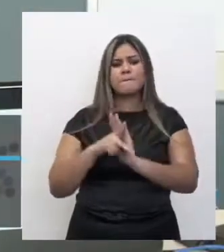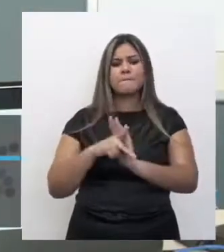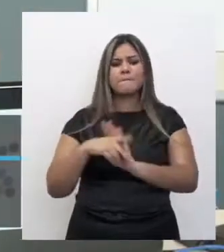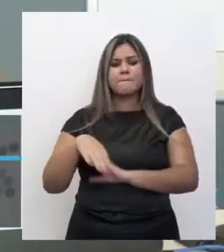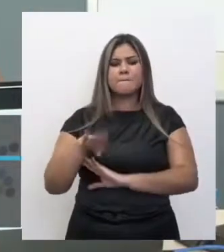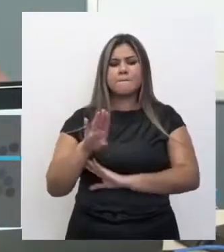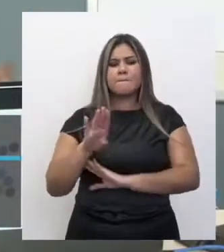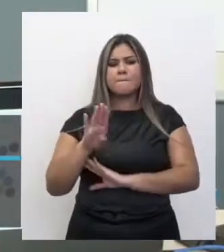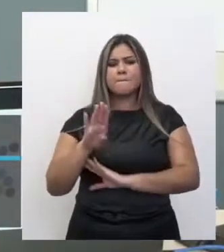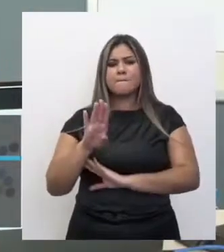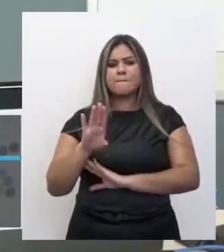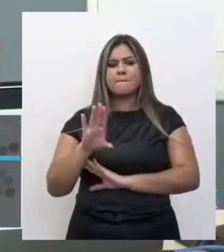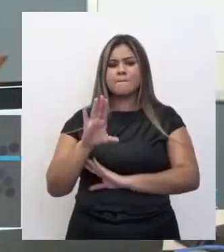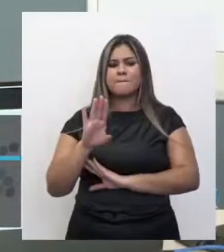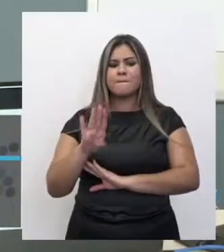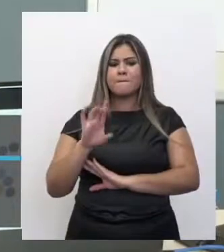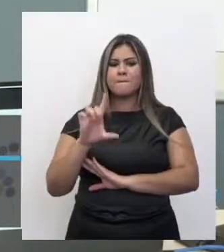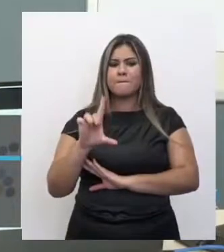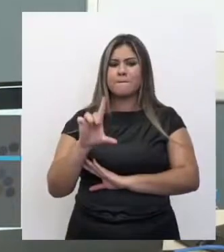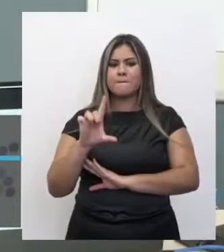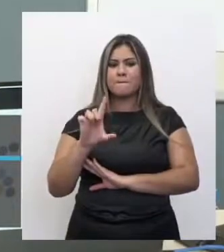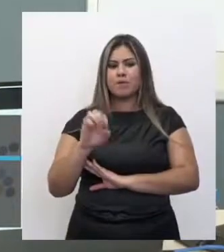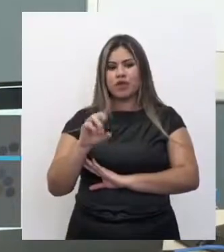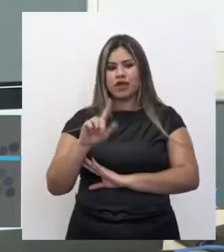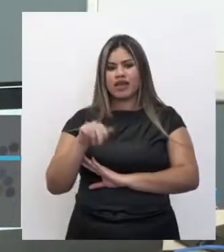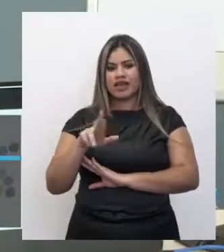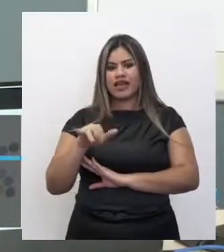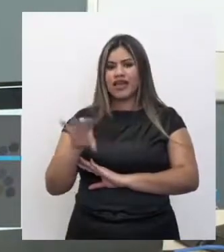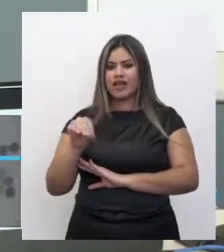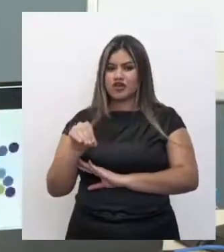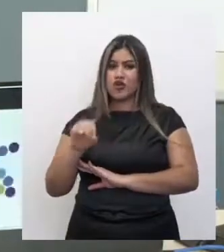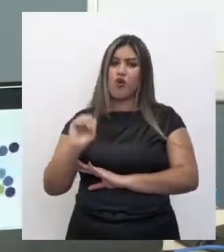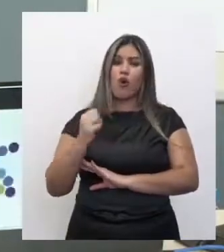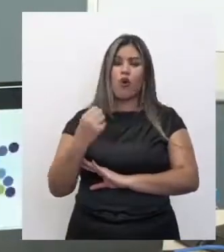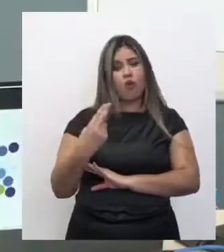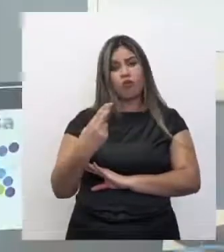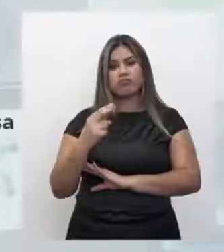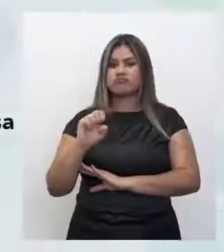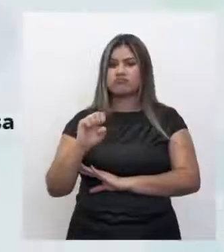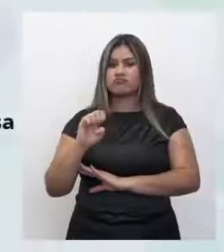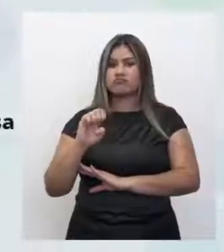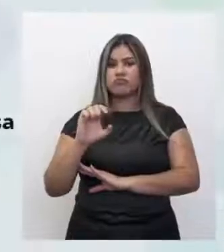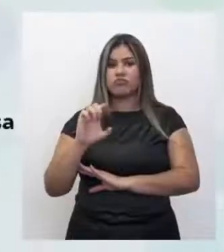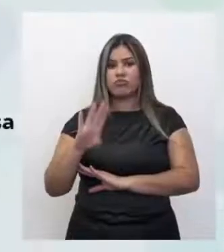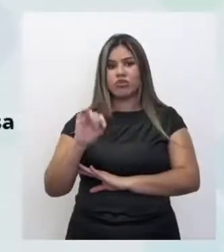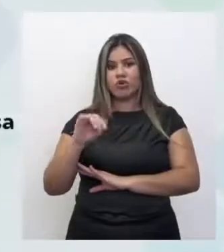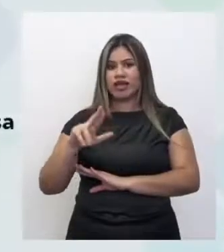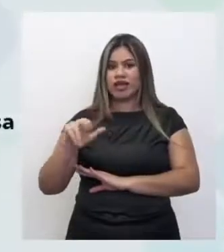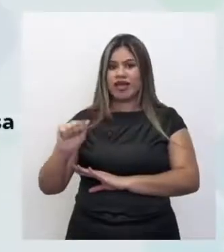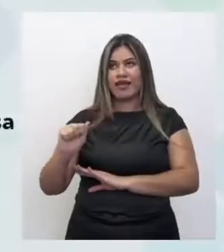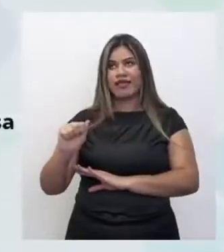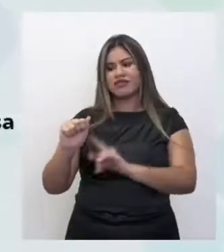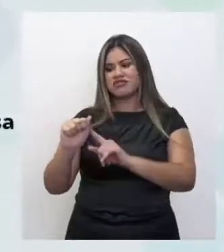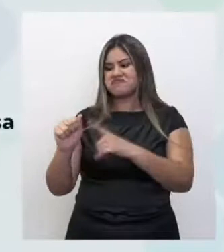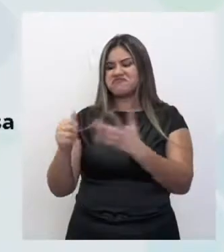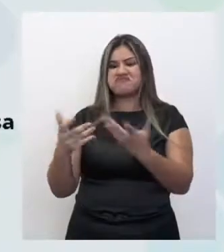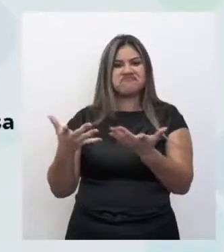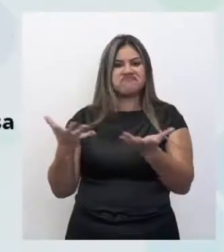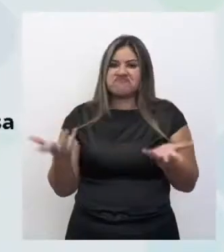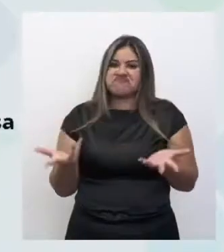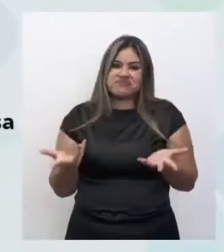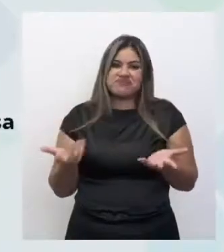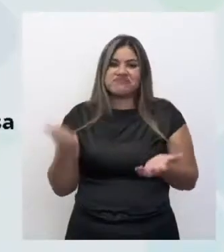blogueiro ou blogueira? Olha aí na tela, tá uma incógnita. O X é uma incógnita. Eu não sei se é um blogueiro ou